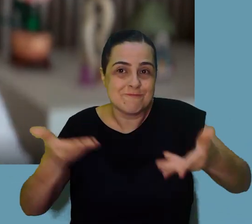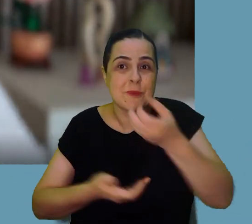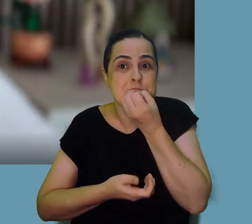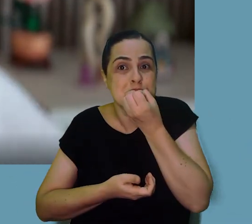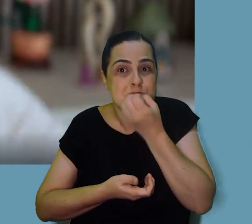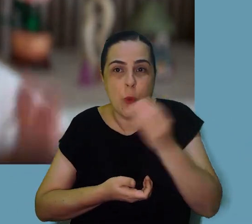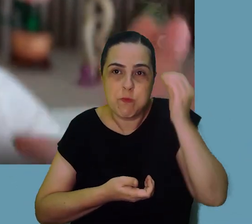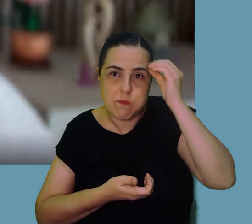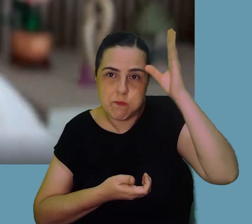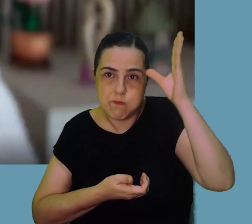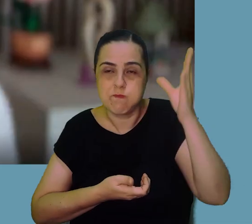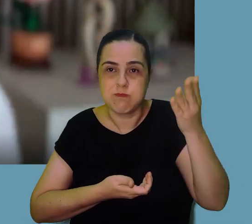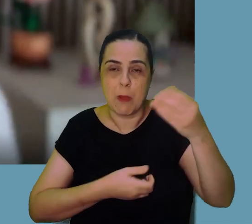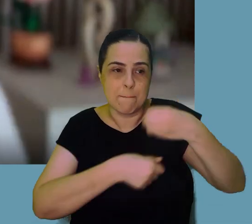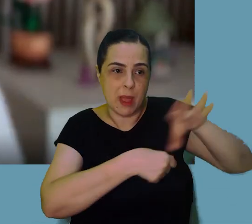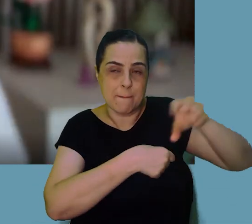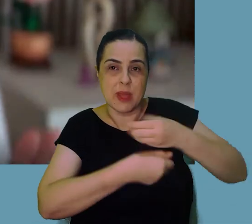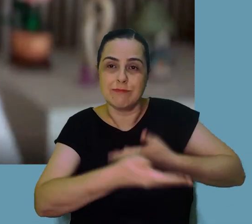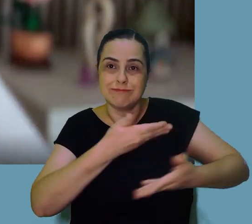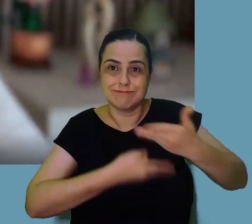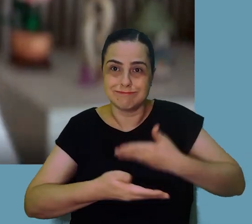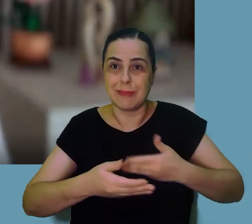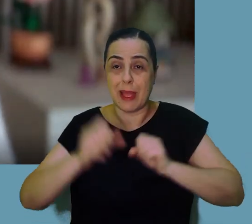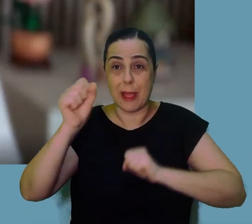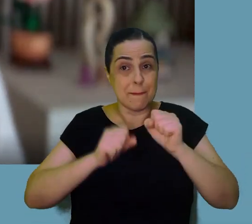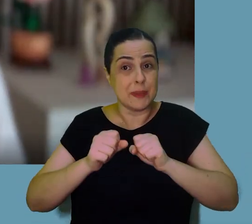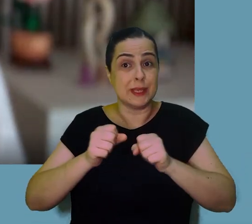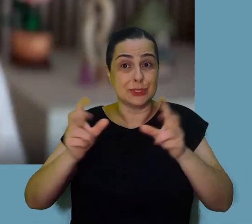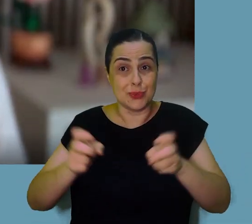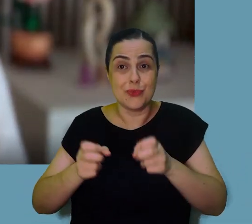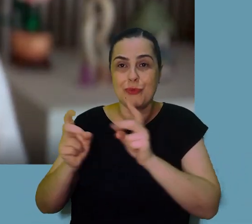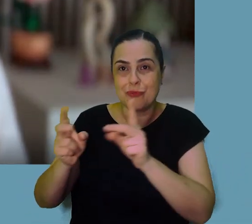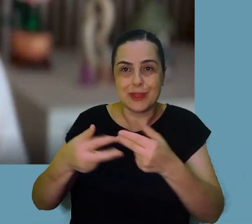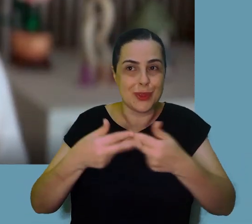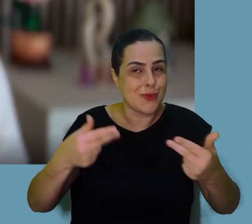fazer o que a organização tem que fazer, vender o que ela tem que fazer, vender o que ela tem que vender.